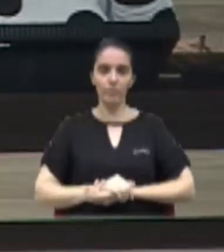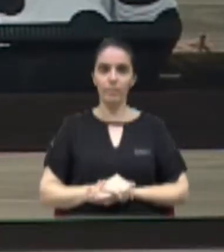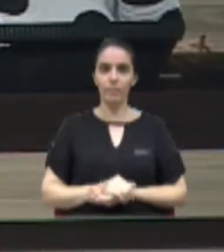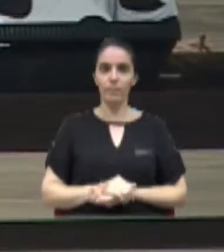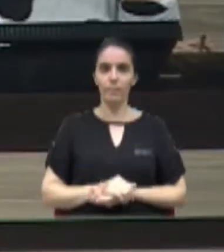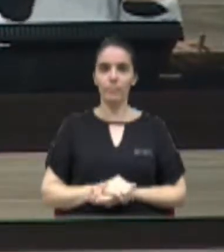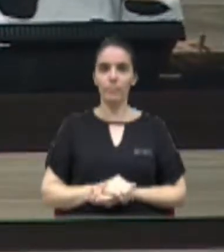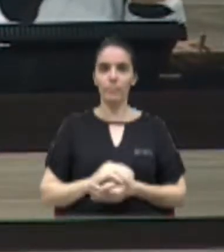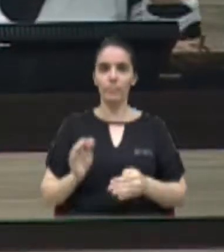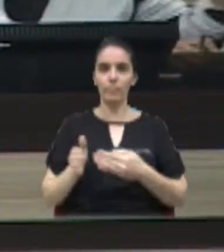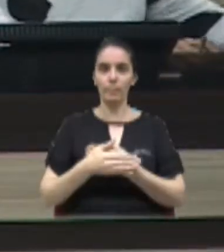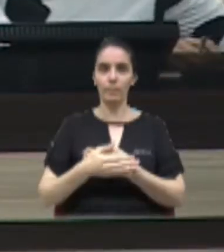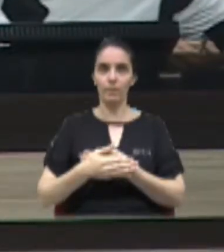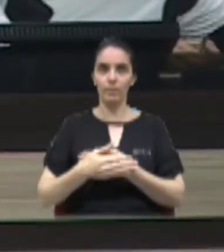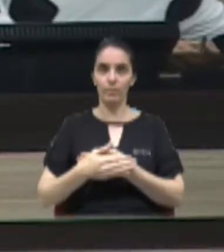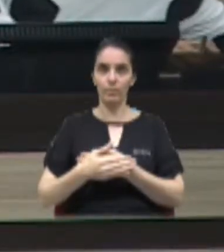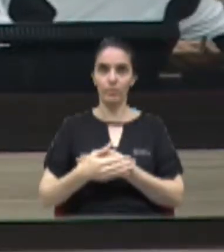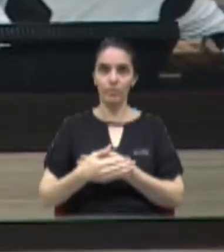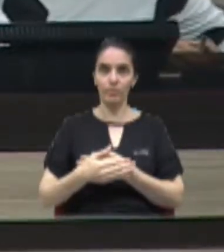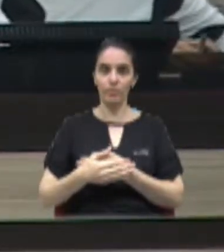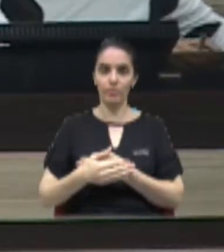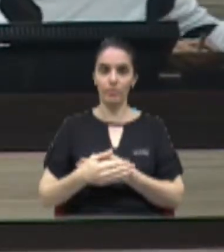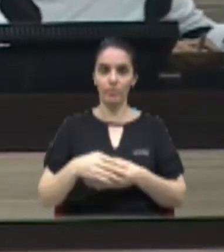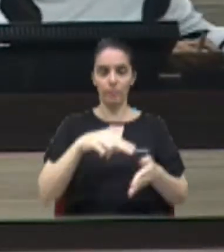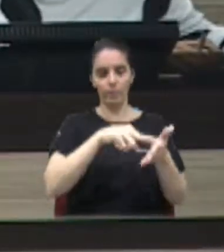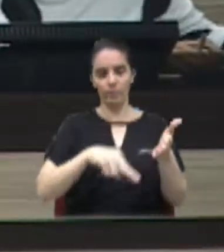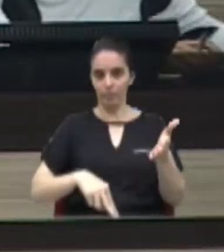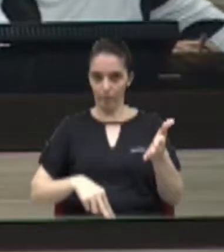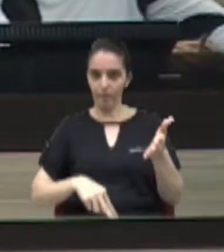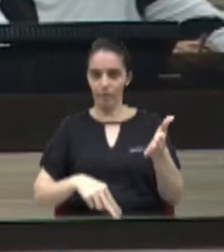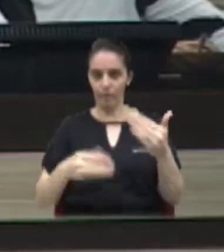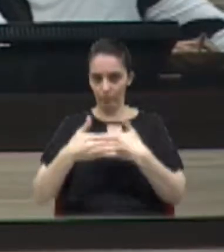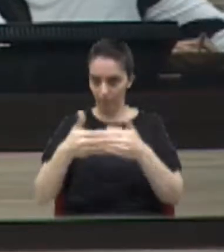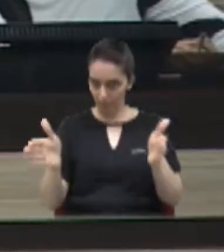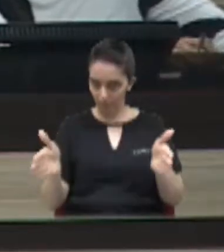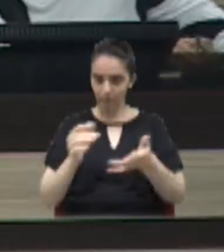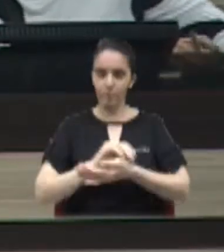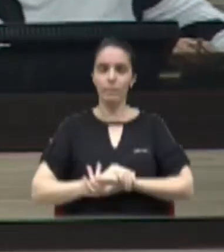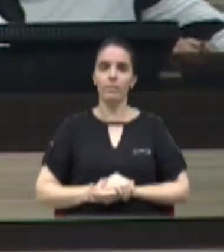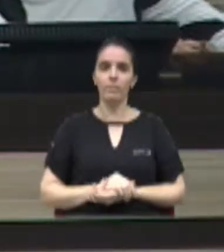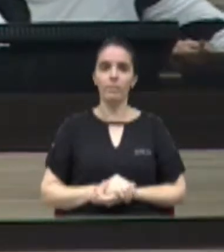A sessão está suspensa. Matéria a ser lida, senhor A presidente. sessão está reaberta.